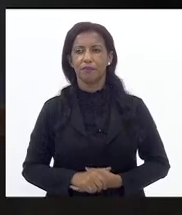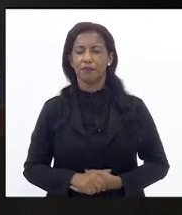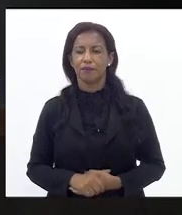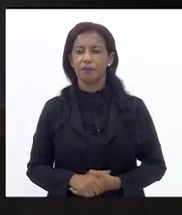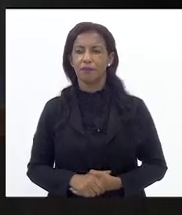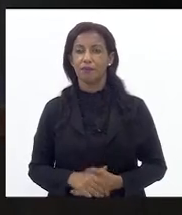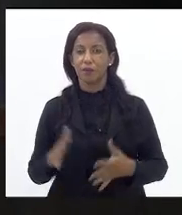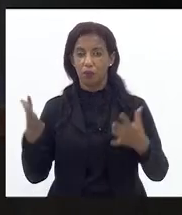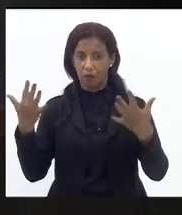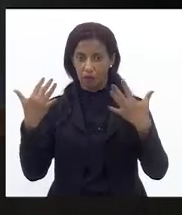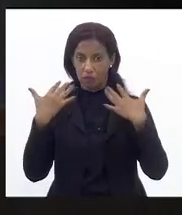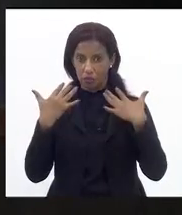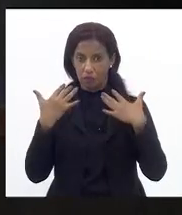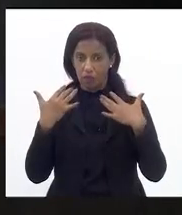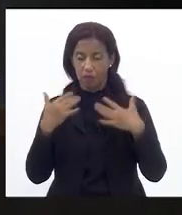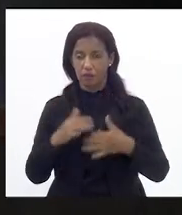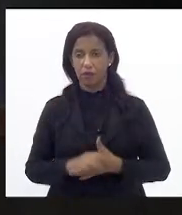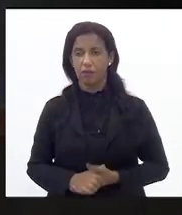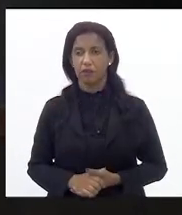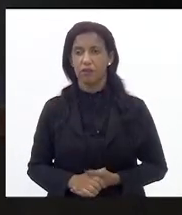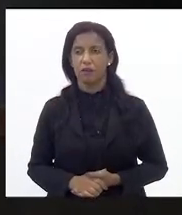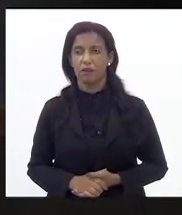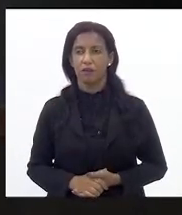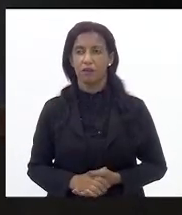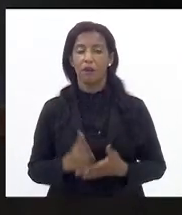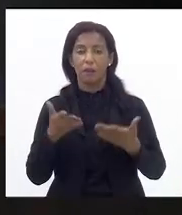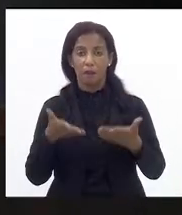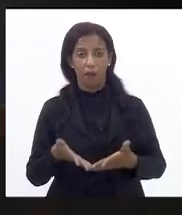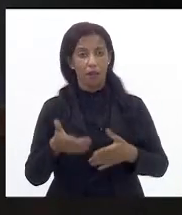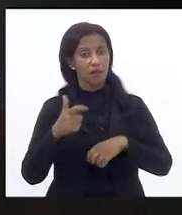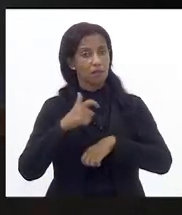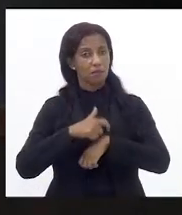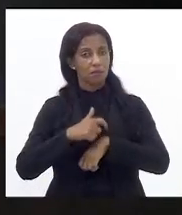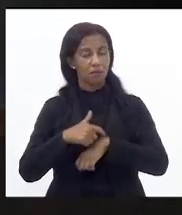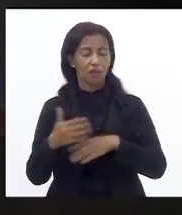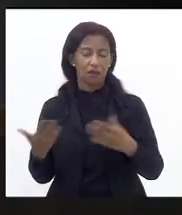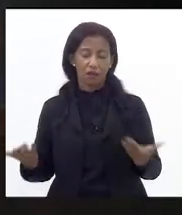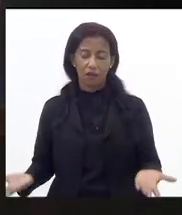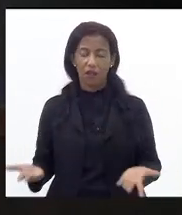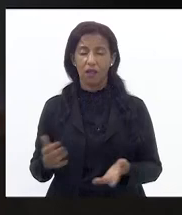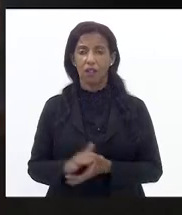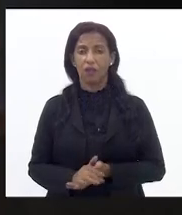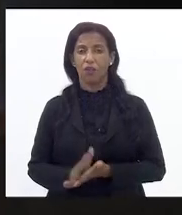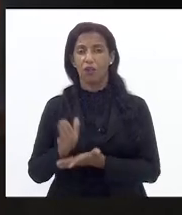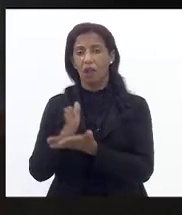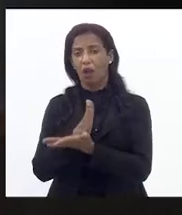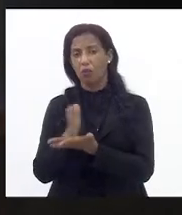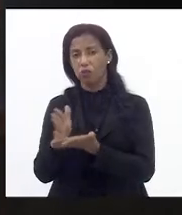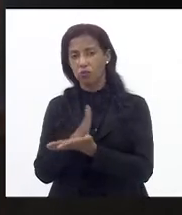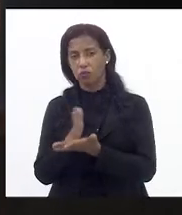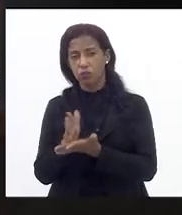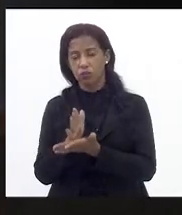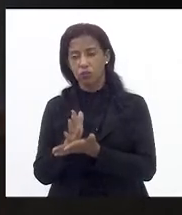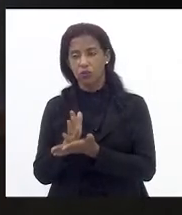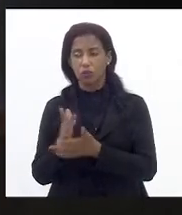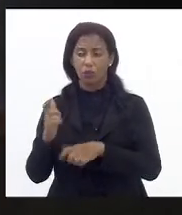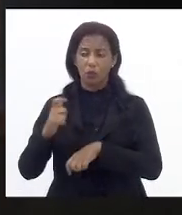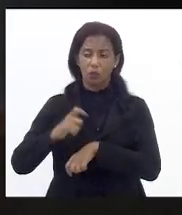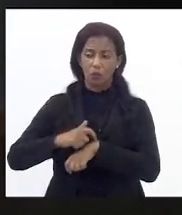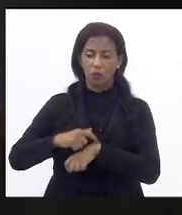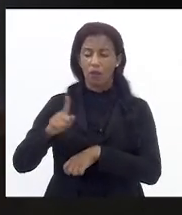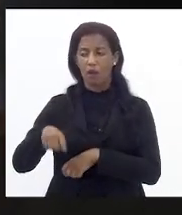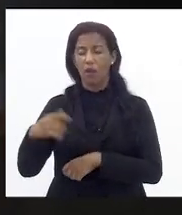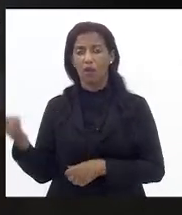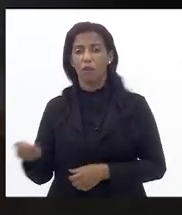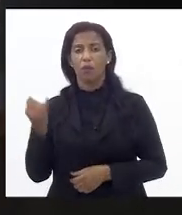não quero chamar atenção de todos vocês para esse momento é claro que em alguns pontos é é